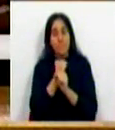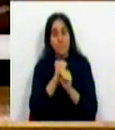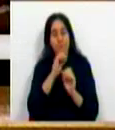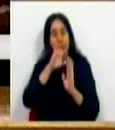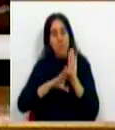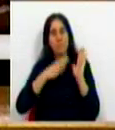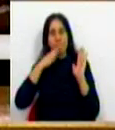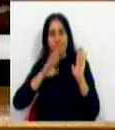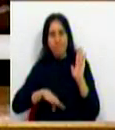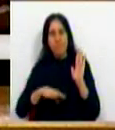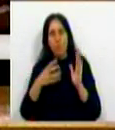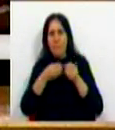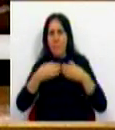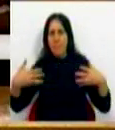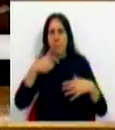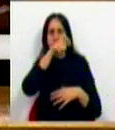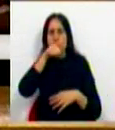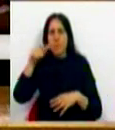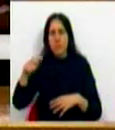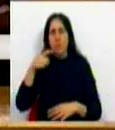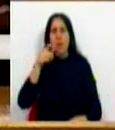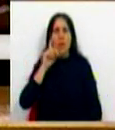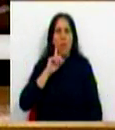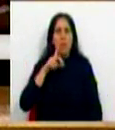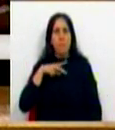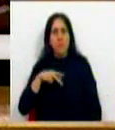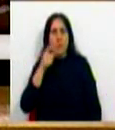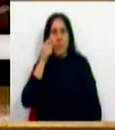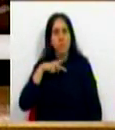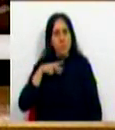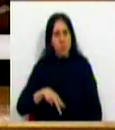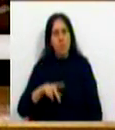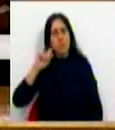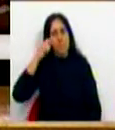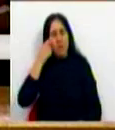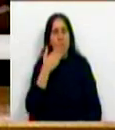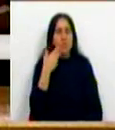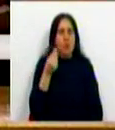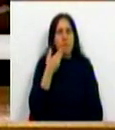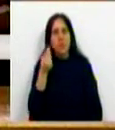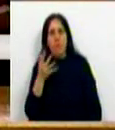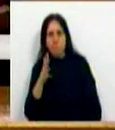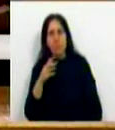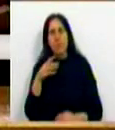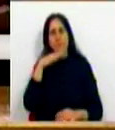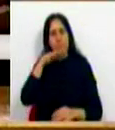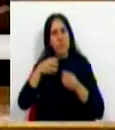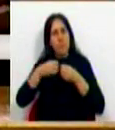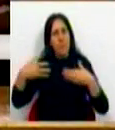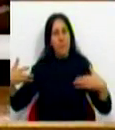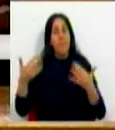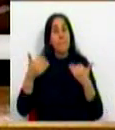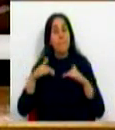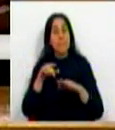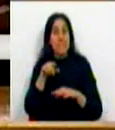partes significativas da população, atingem hoje muitas portuguesas e portugueses, mais jovens e menos jovens e cada vez mais famílias. Mas